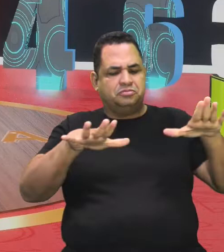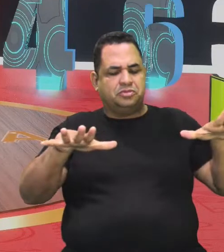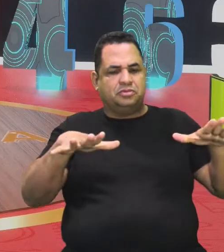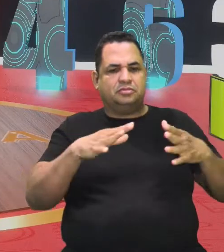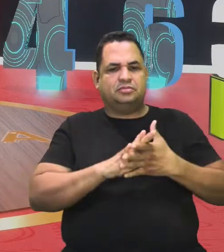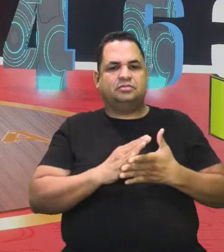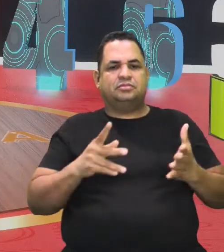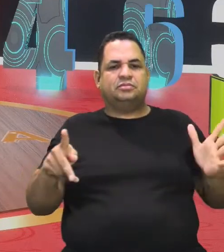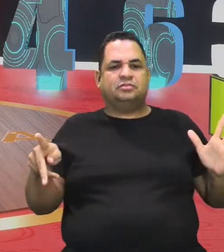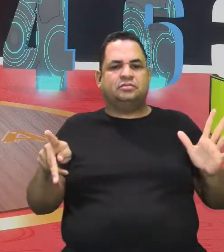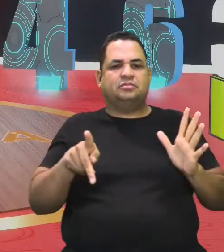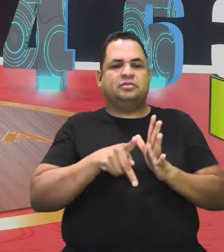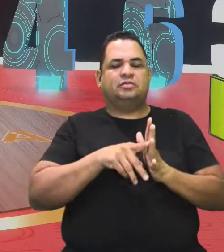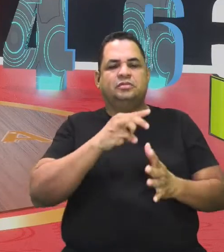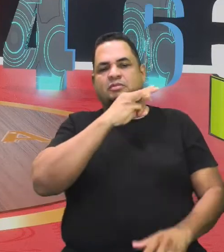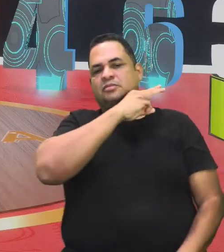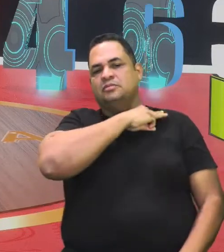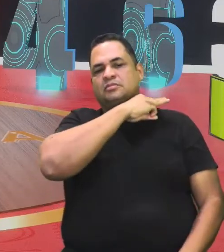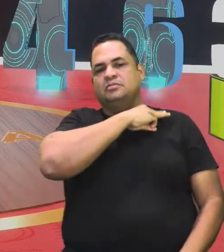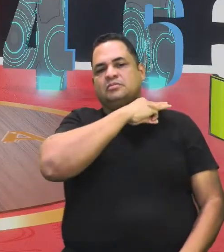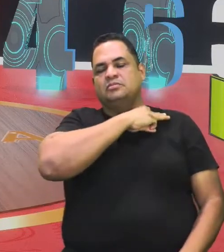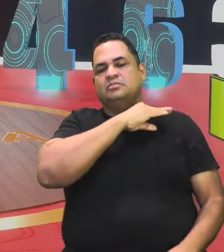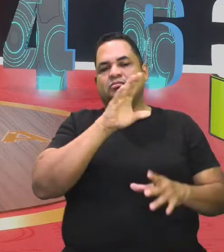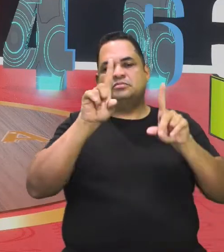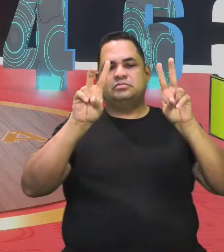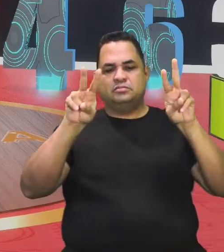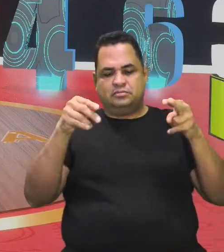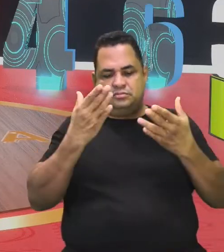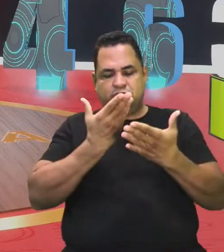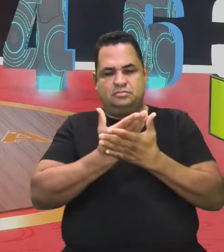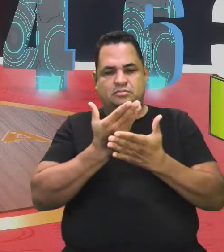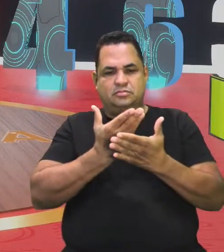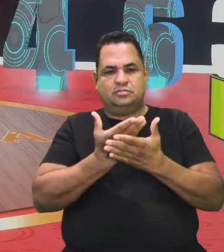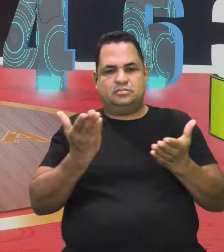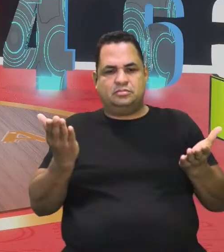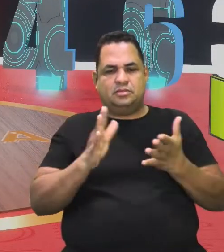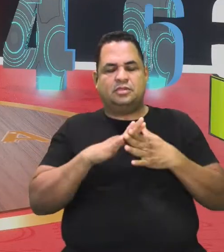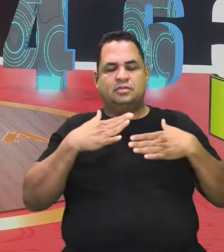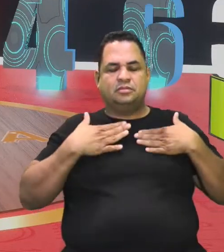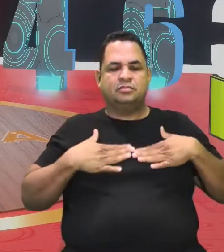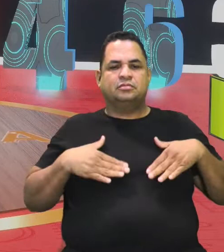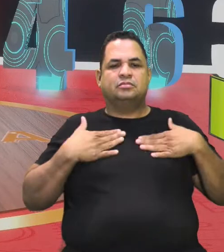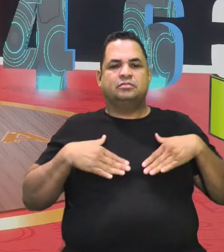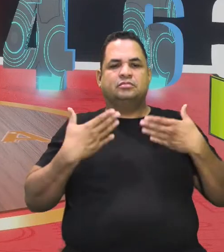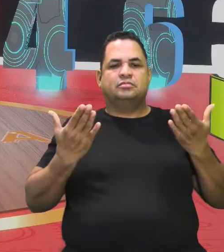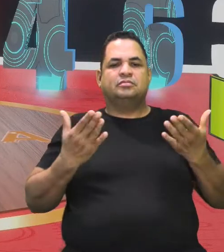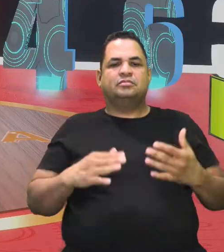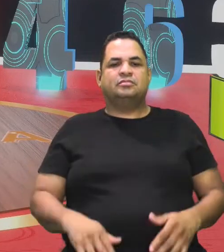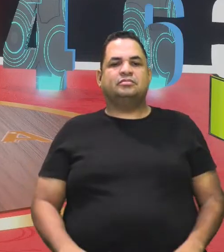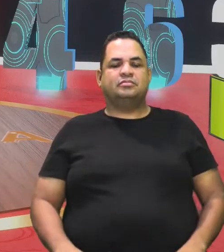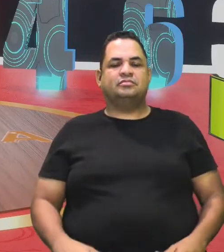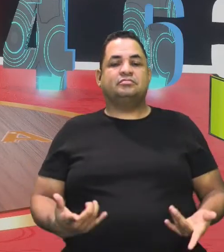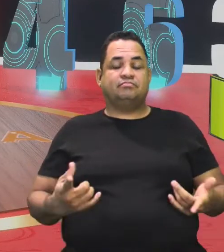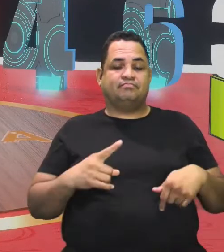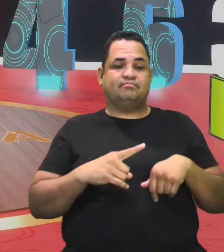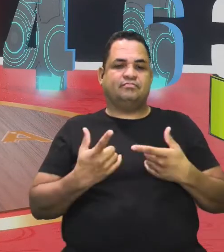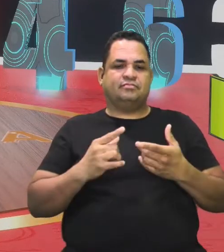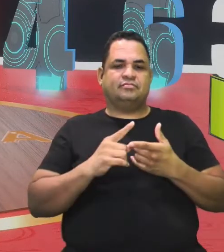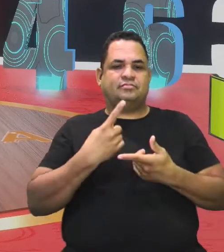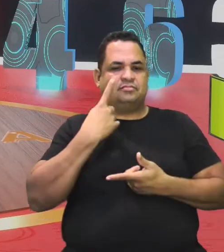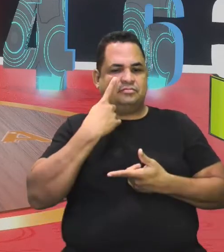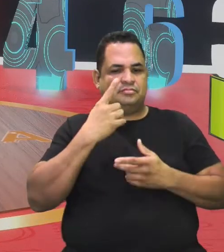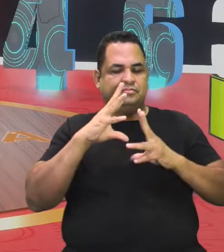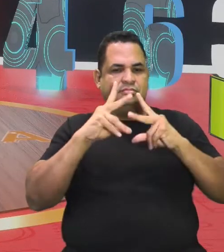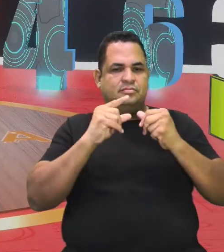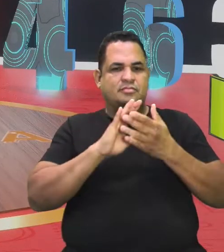aí a especificidade do terceiro ano, esse assunto que a gente vai ver agora. Mas muita calma nessa hora, muita hora nessa calma, porque a gente vê